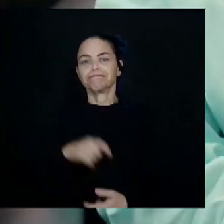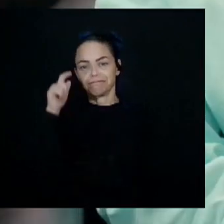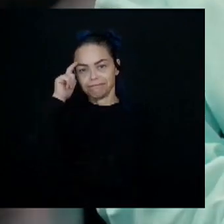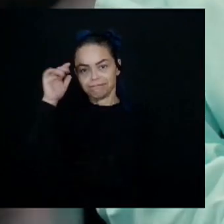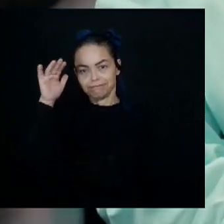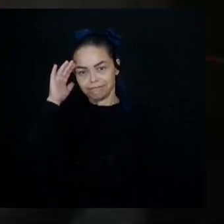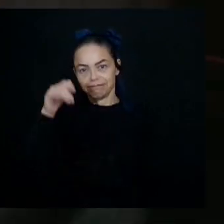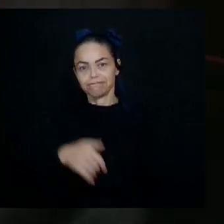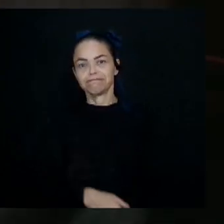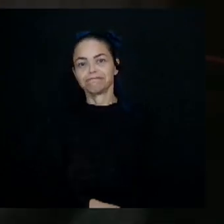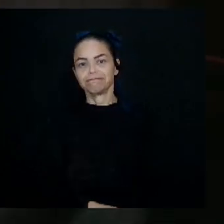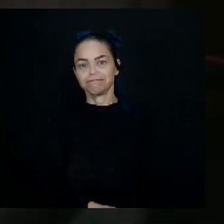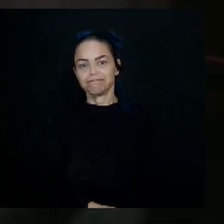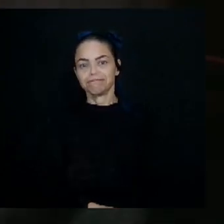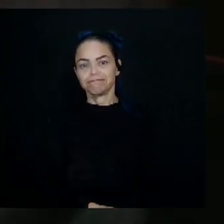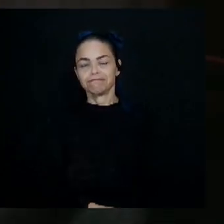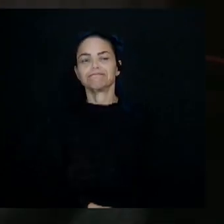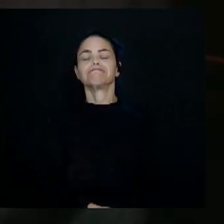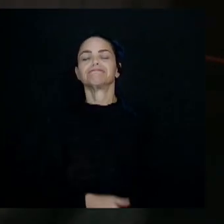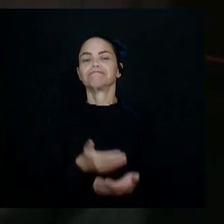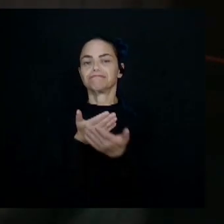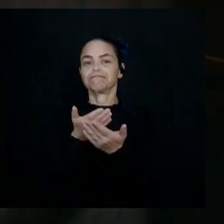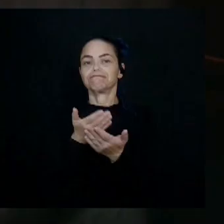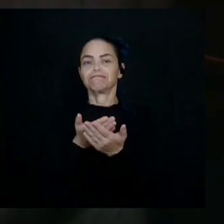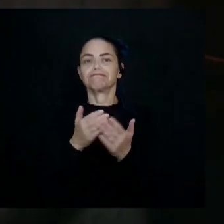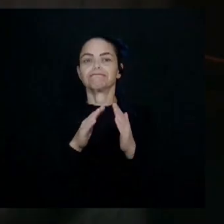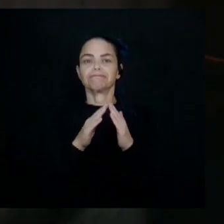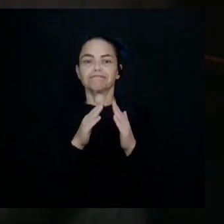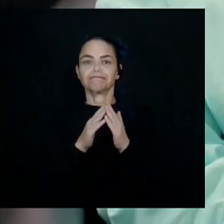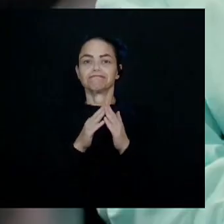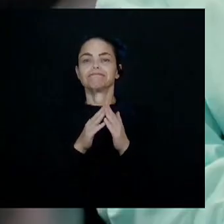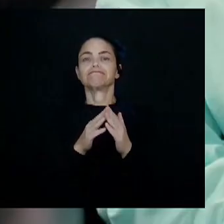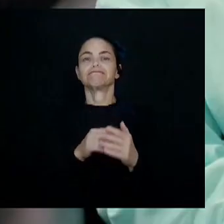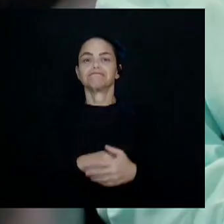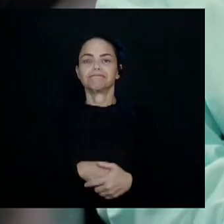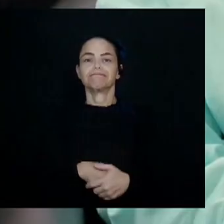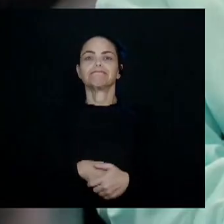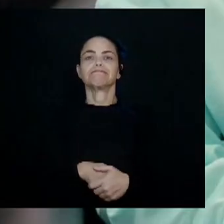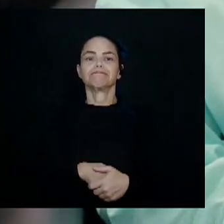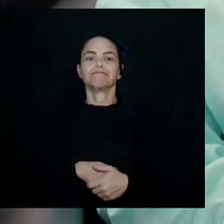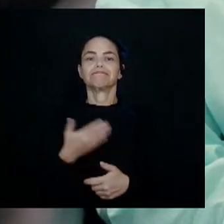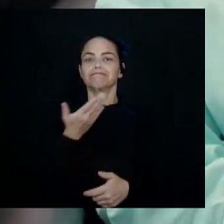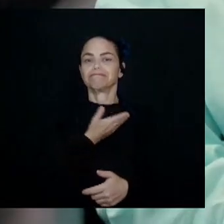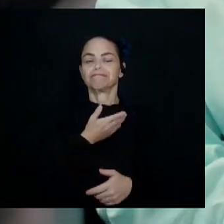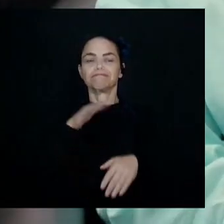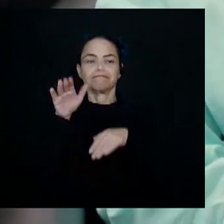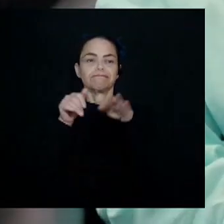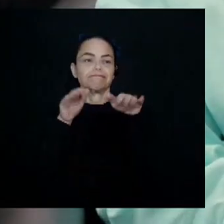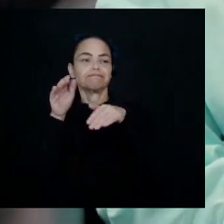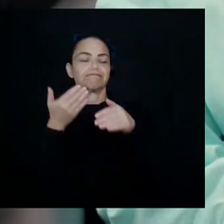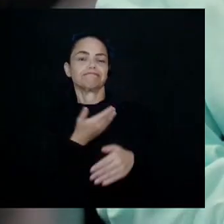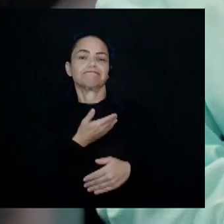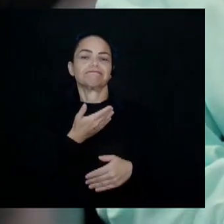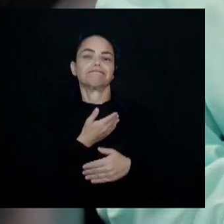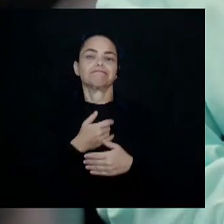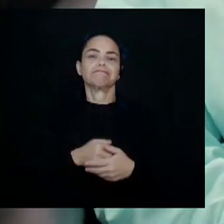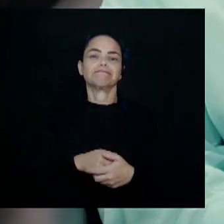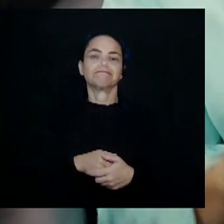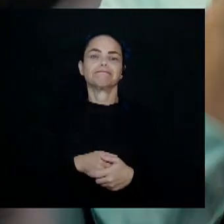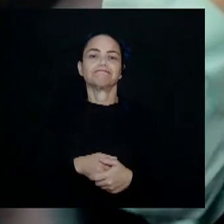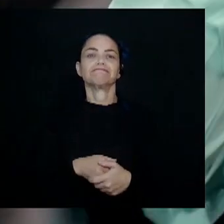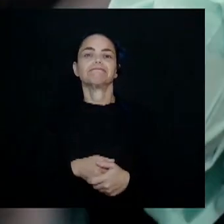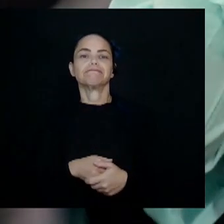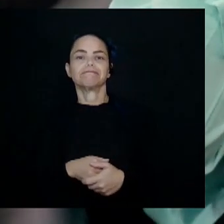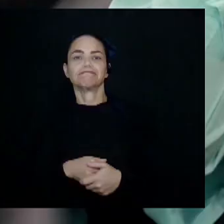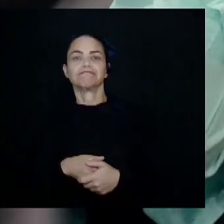Olha, gente. Vai estudar na casa do amiguinho. Exato. Aí o amiguinho chama o outro amiguinho, que é amigo não sei o quê. Um tem 11, outro